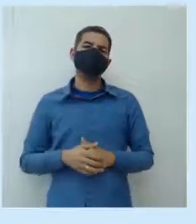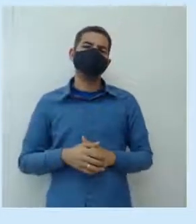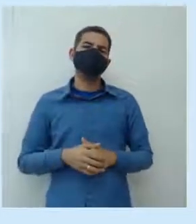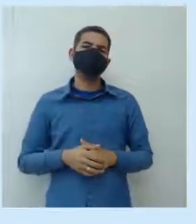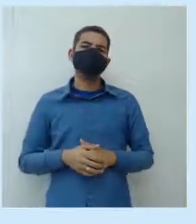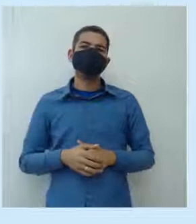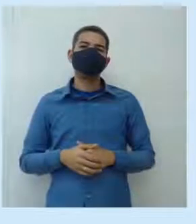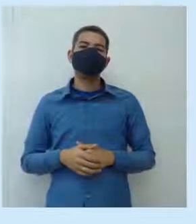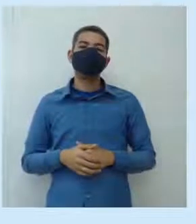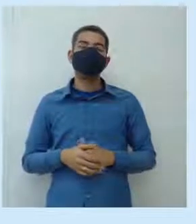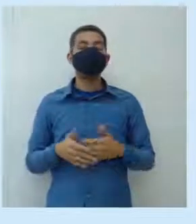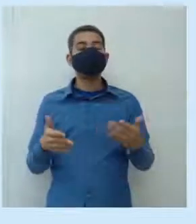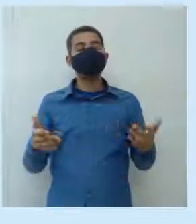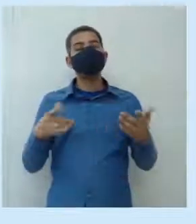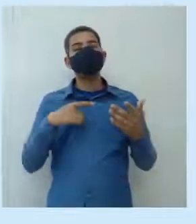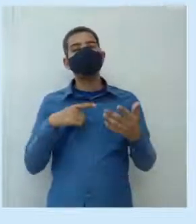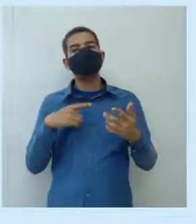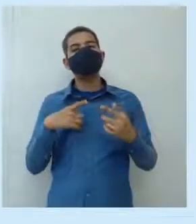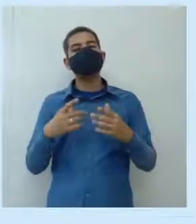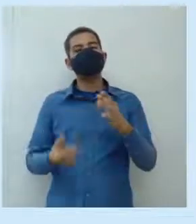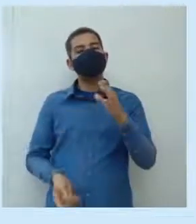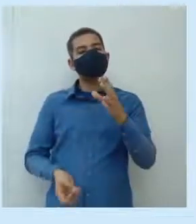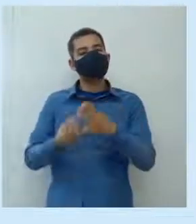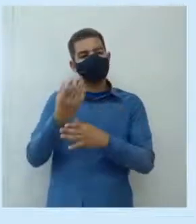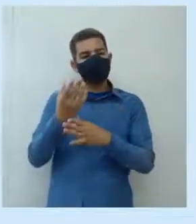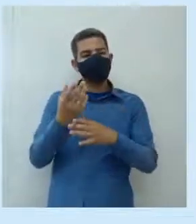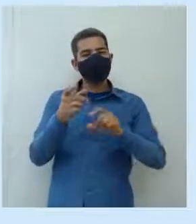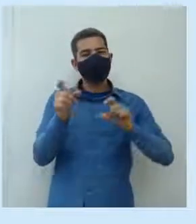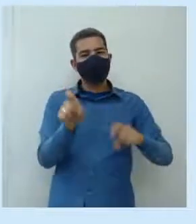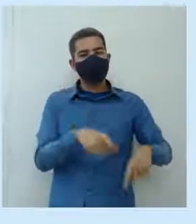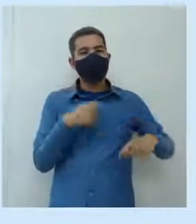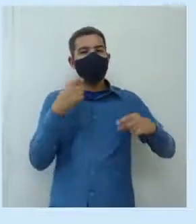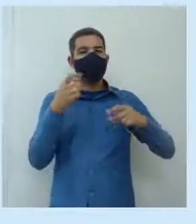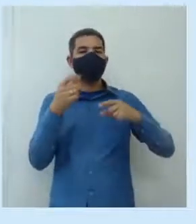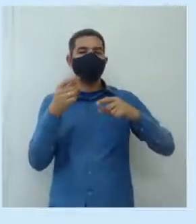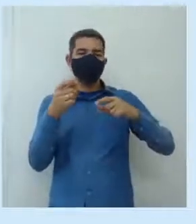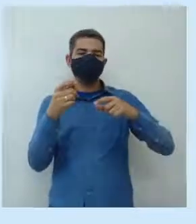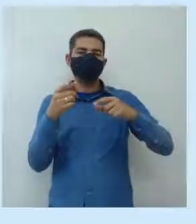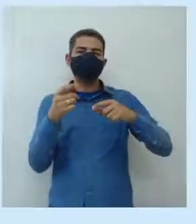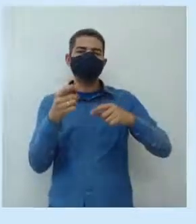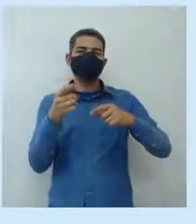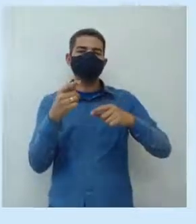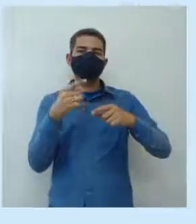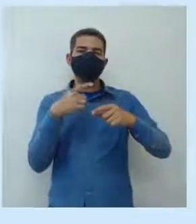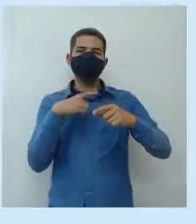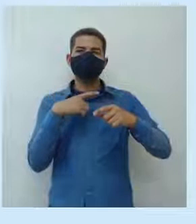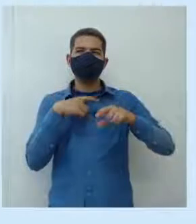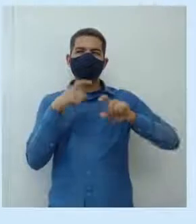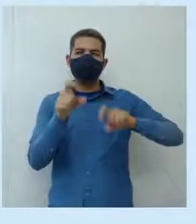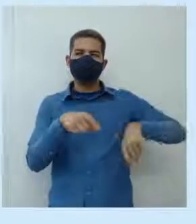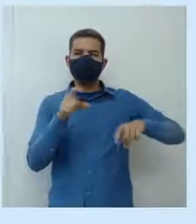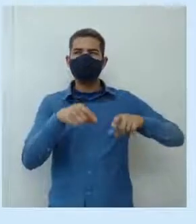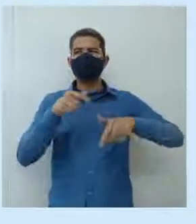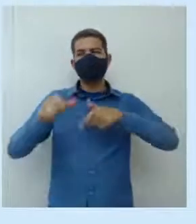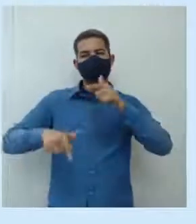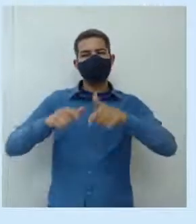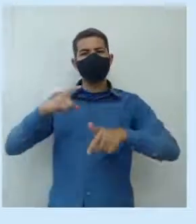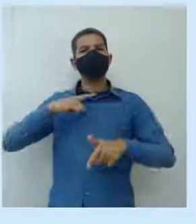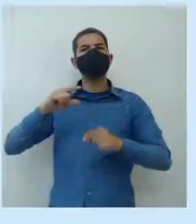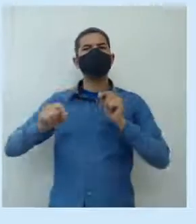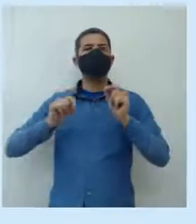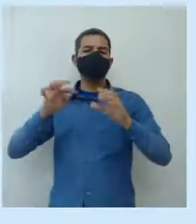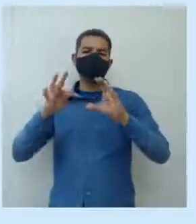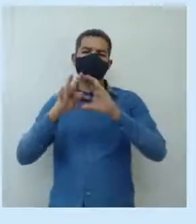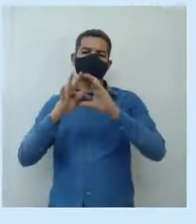aparece dentro desse agronegócio, dentro dessas transformações, dentro desses insumos, os transgênicos. E